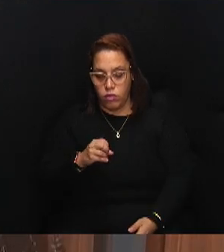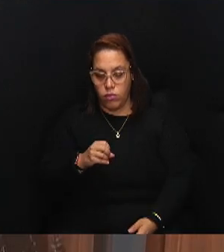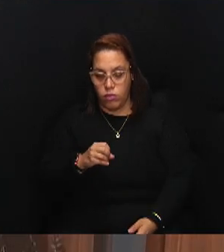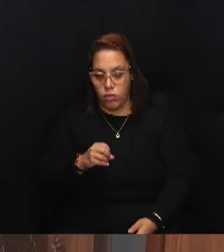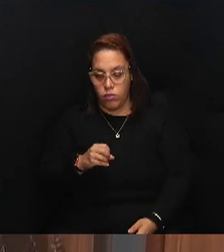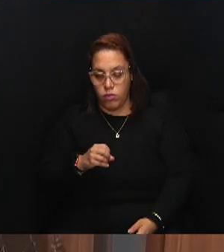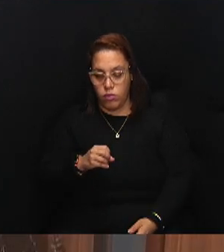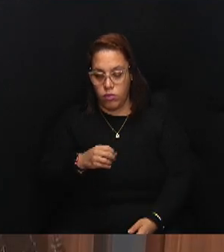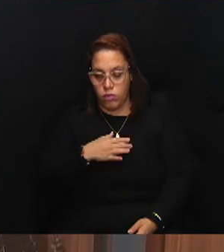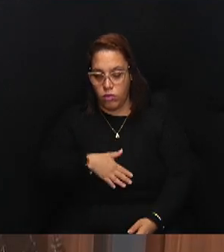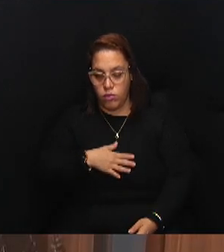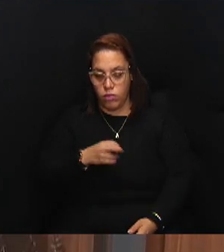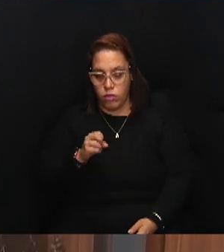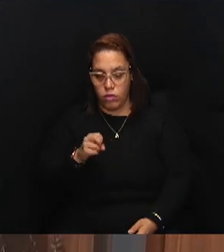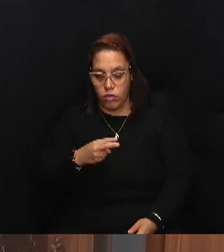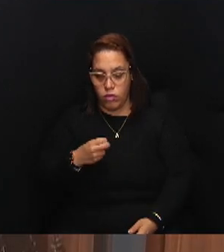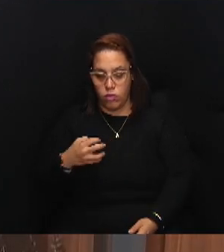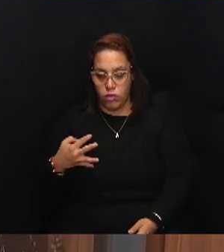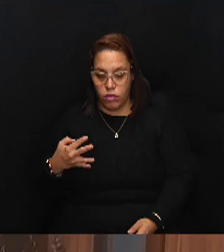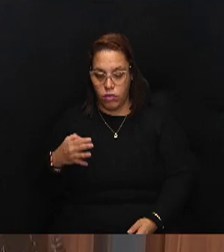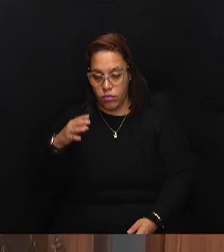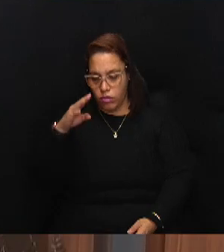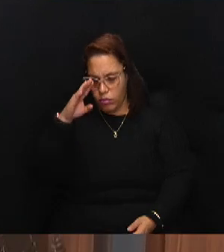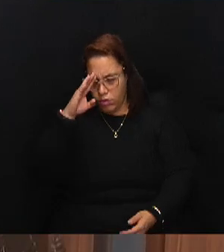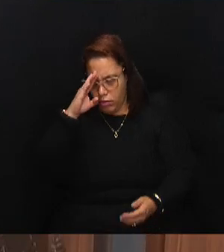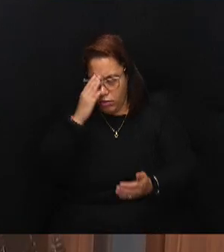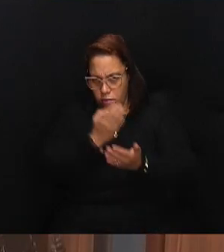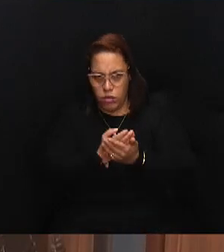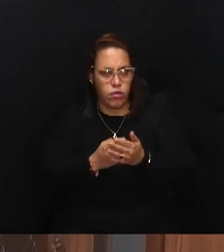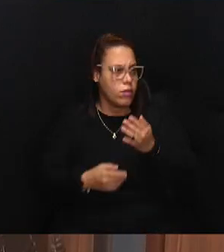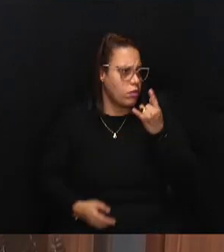agosto de 2024, mas eu acredito... É